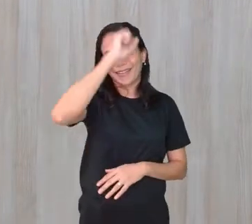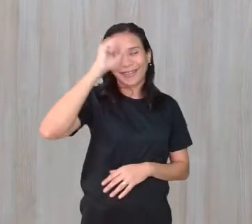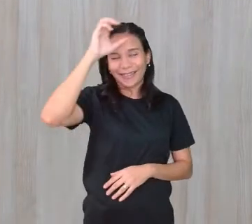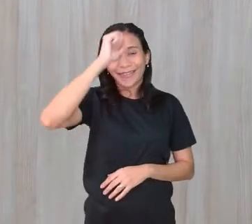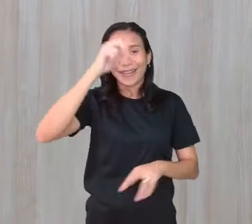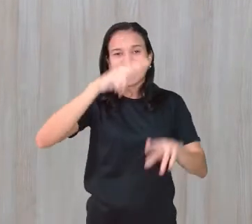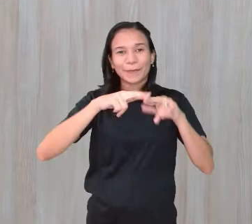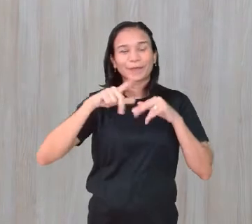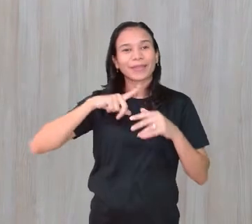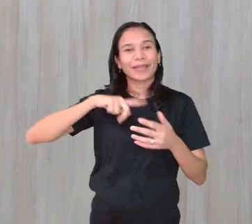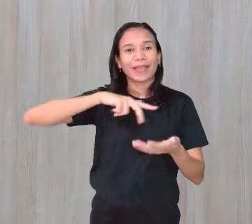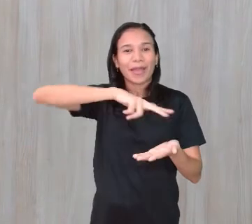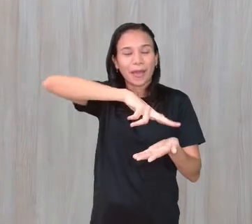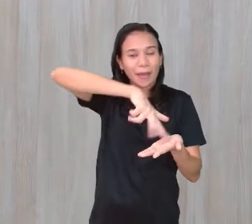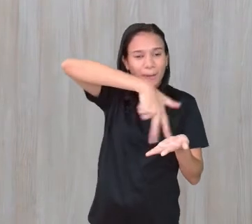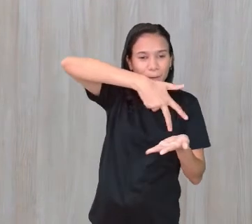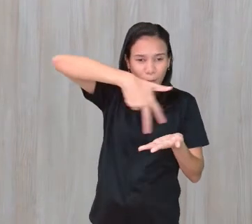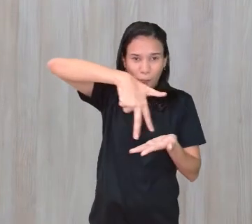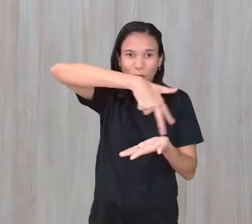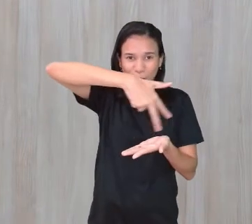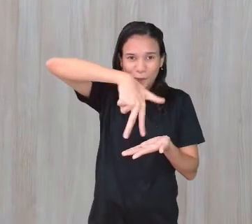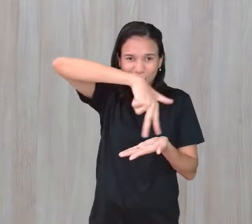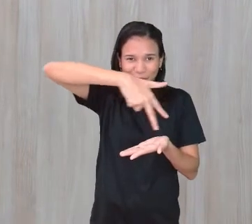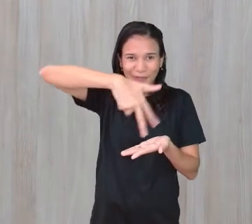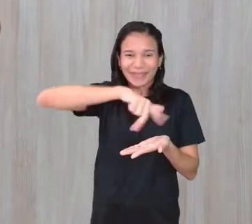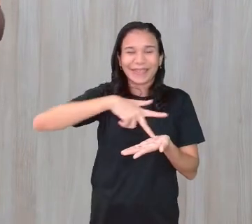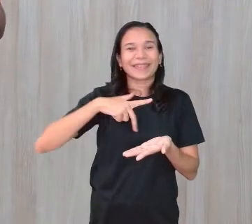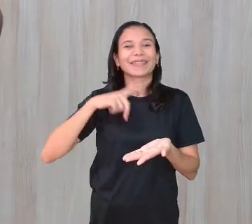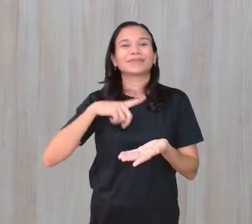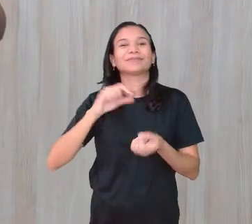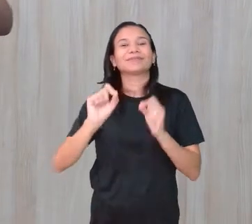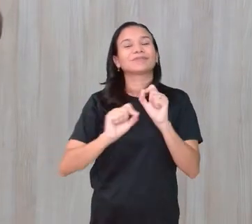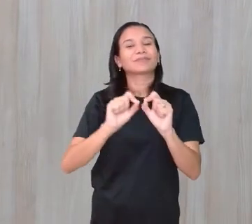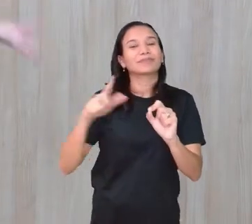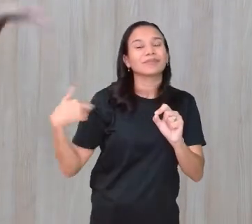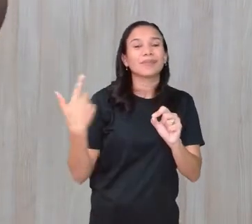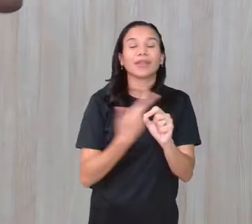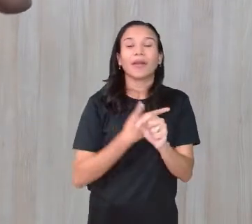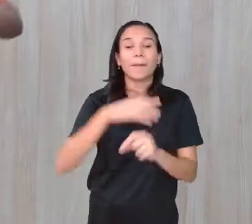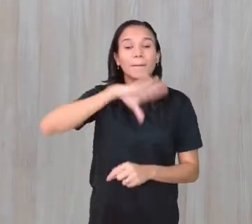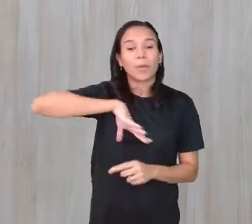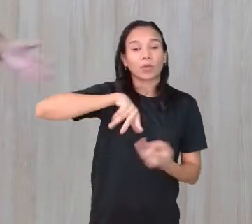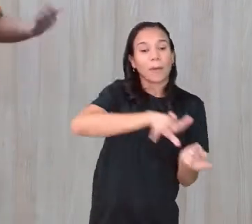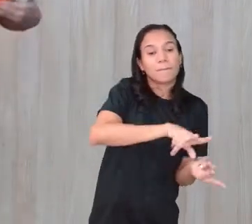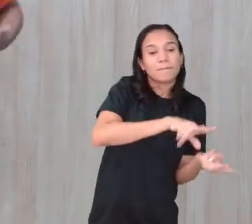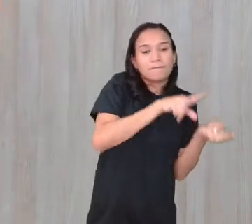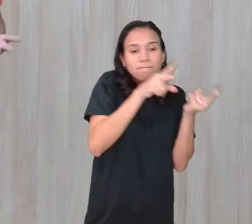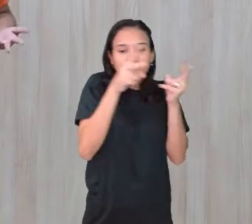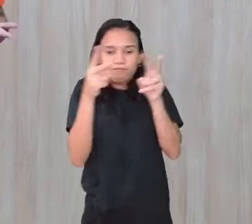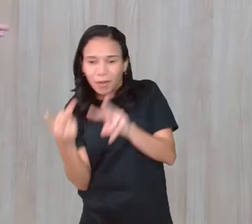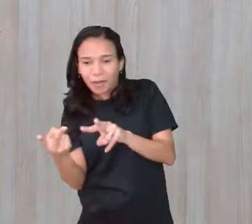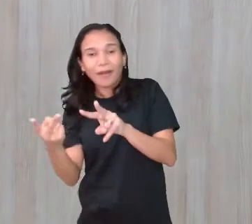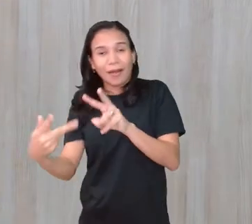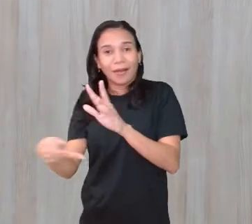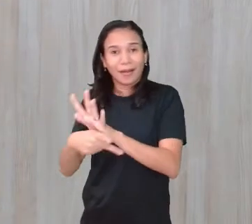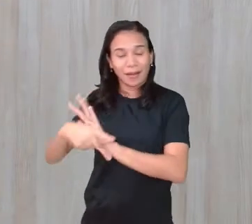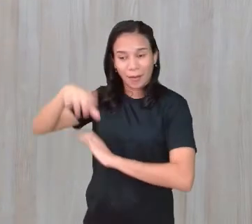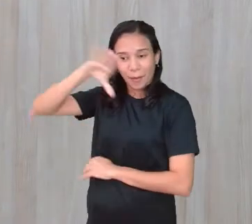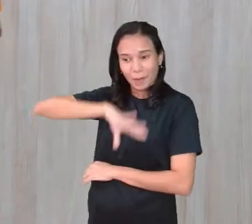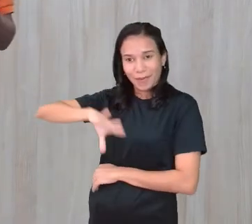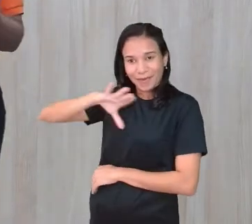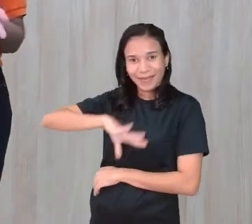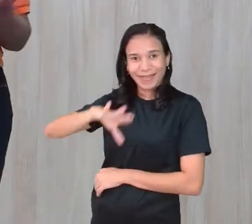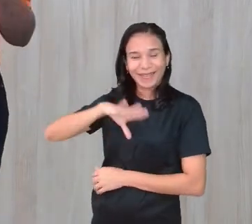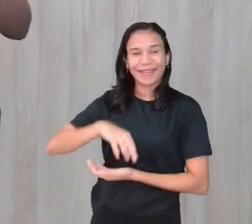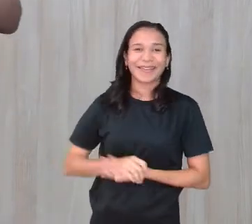aí dá uma oitava, segundo o professor Heleno, que é especialista em dança. E aí a gente tem na língua portuguesa, trazendo para o nosso métier,